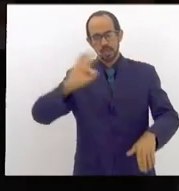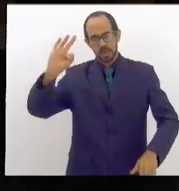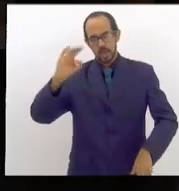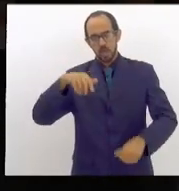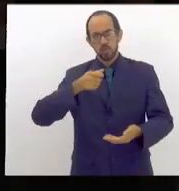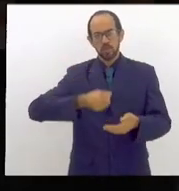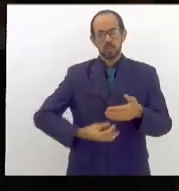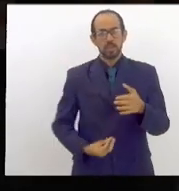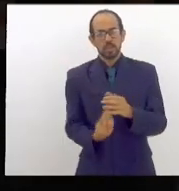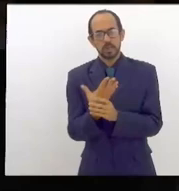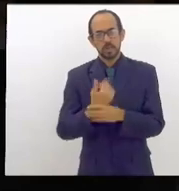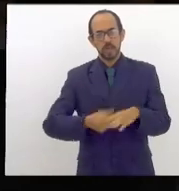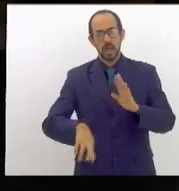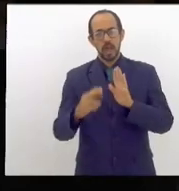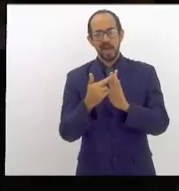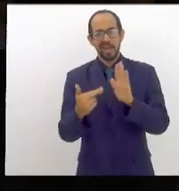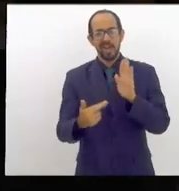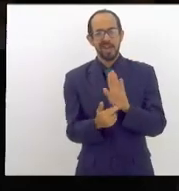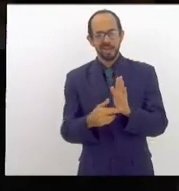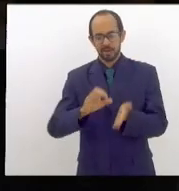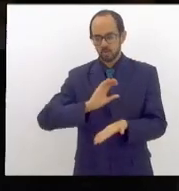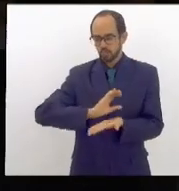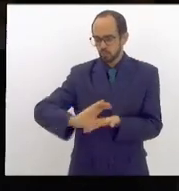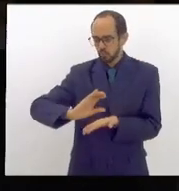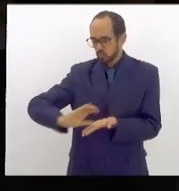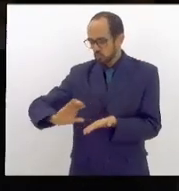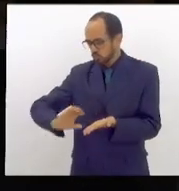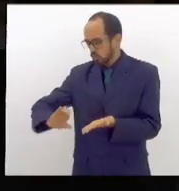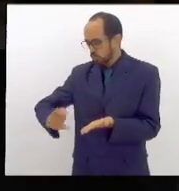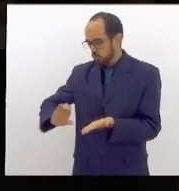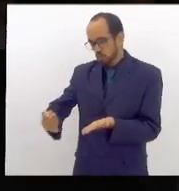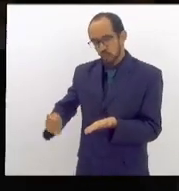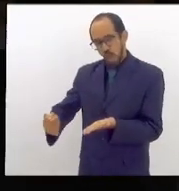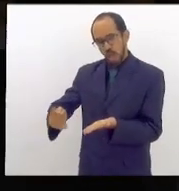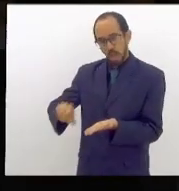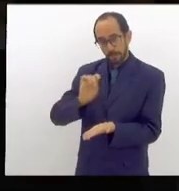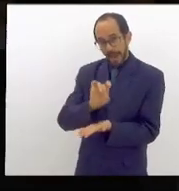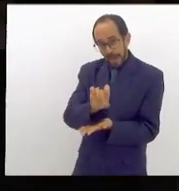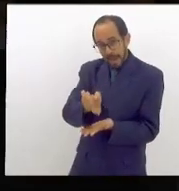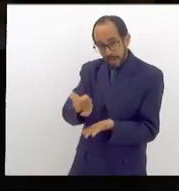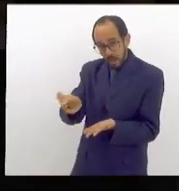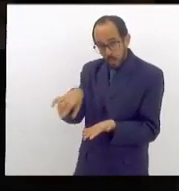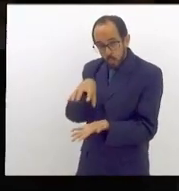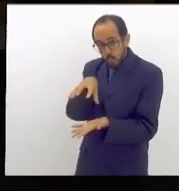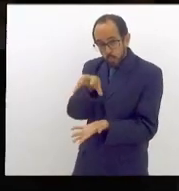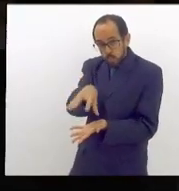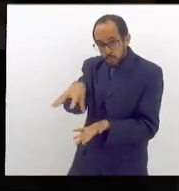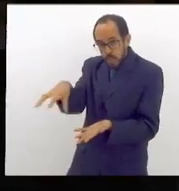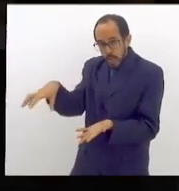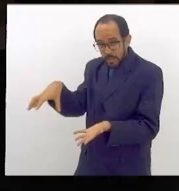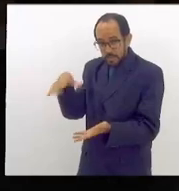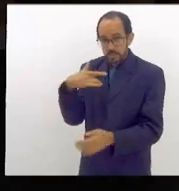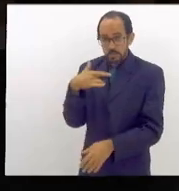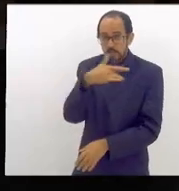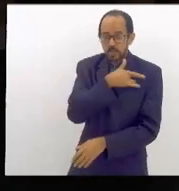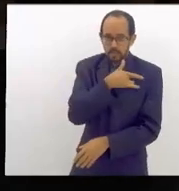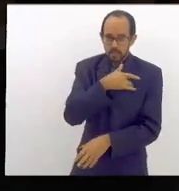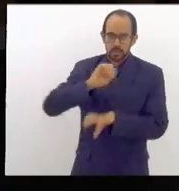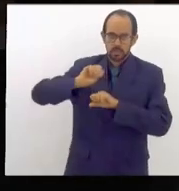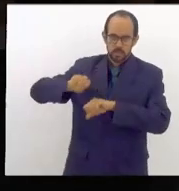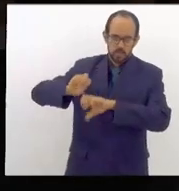regulamenta a destinação e a aplicação de recursos as áreas de saúde e educação